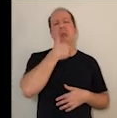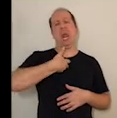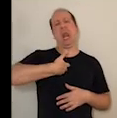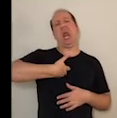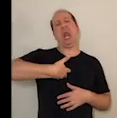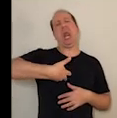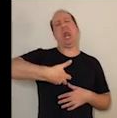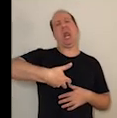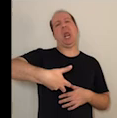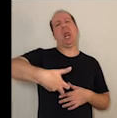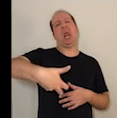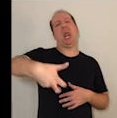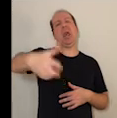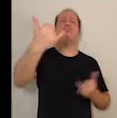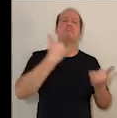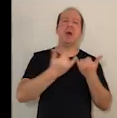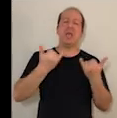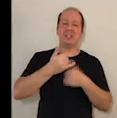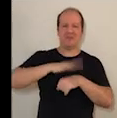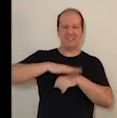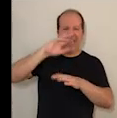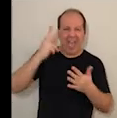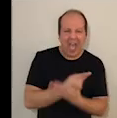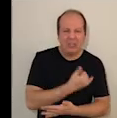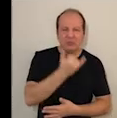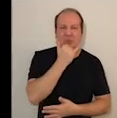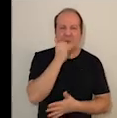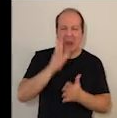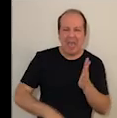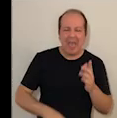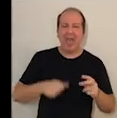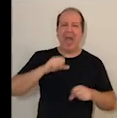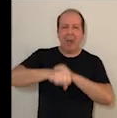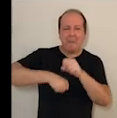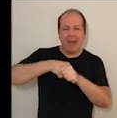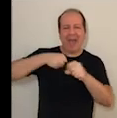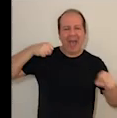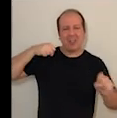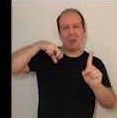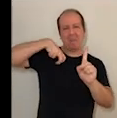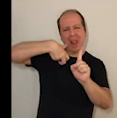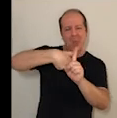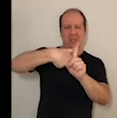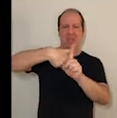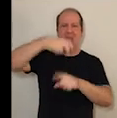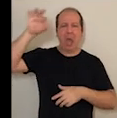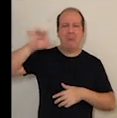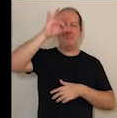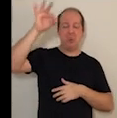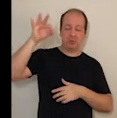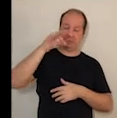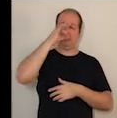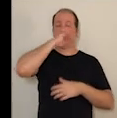meu jovem, acalme-se. Acalmar-me? Eu fui arrastado através da cidade inteira como um criminoso por causa